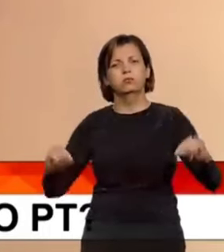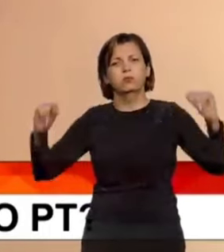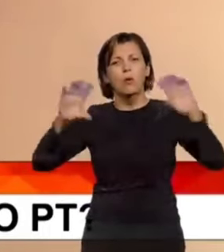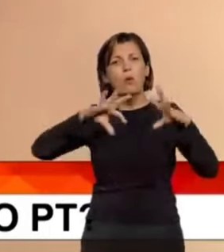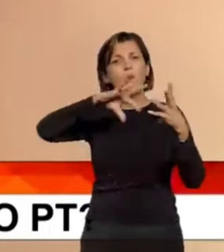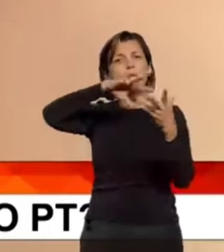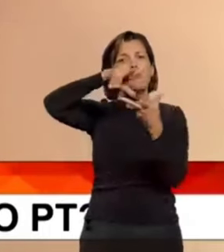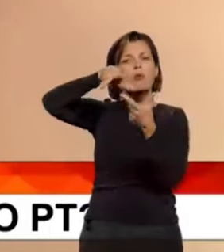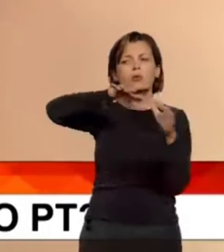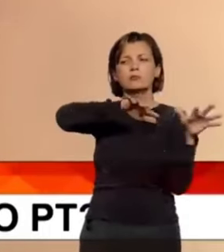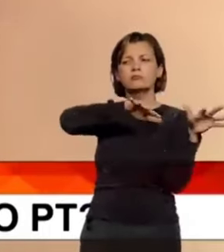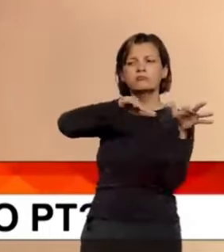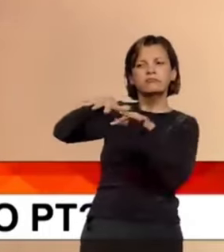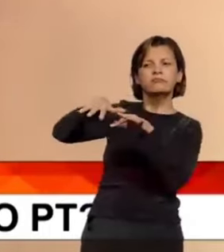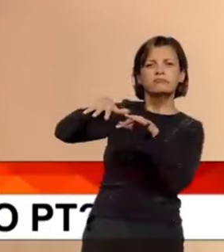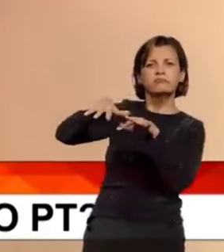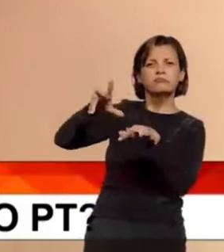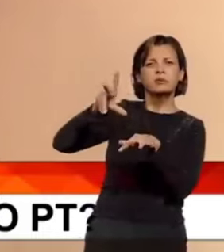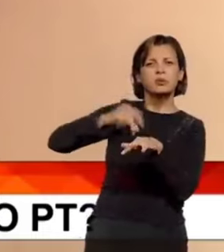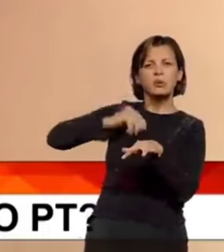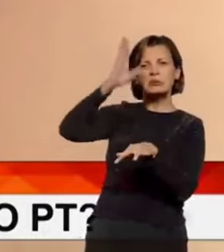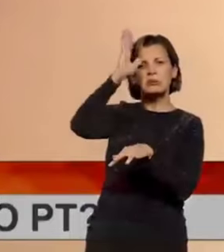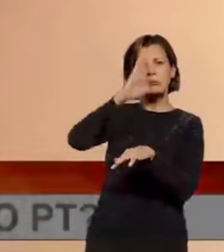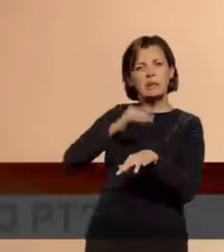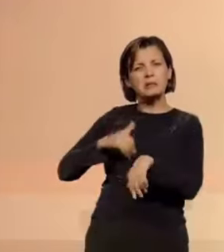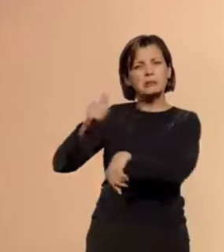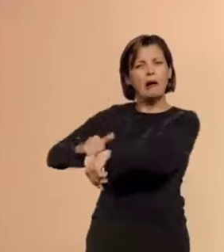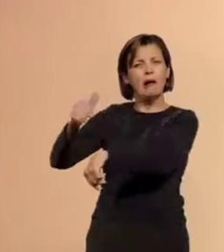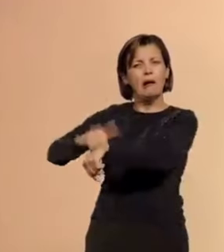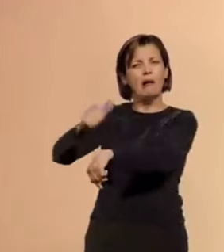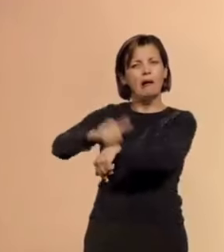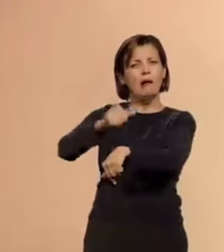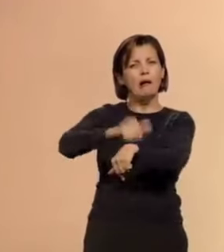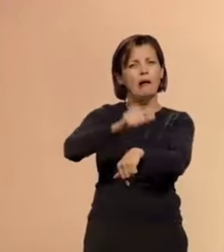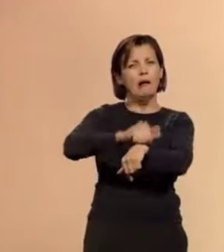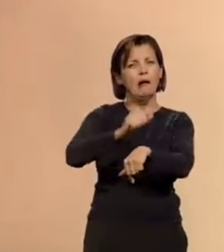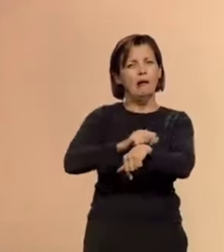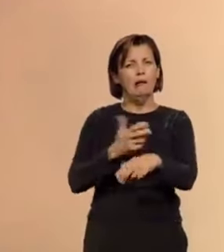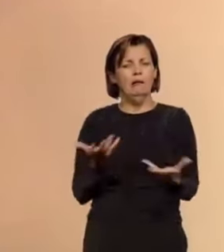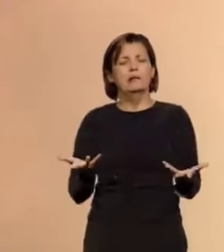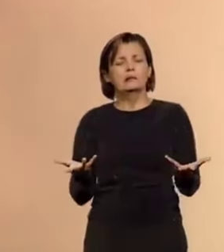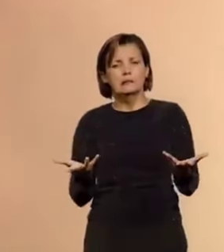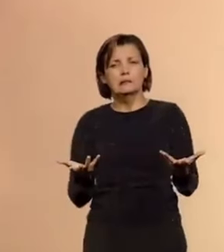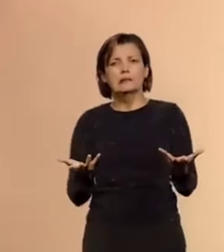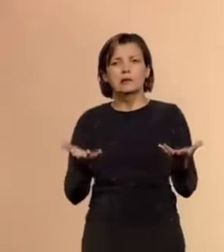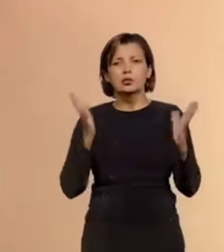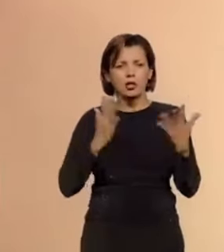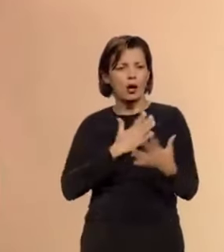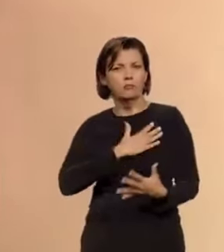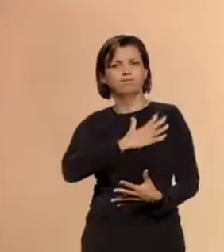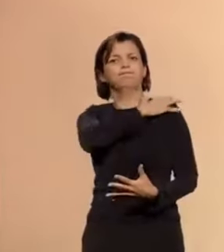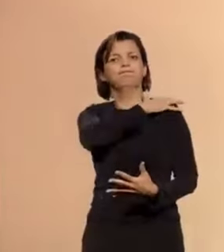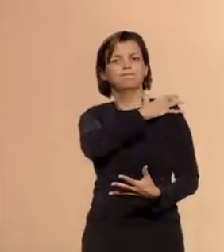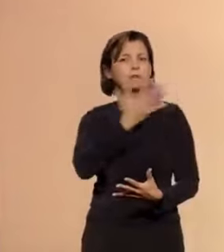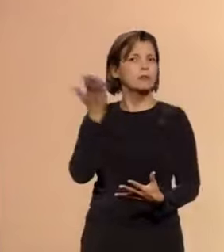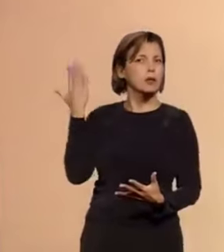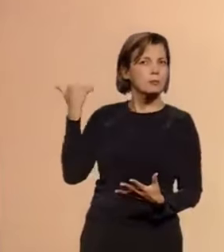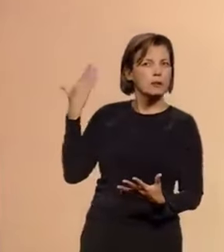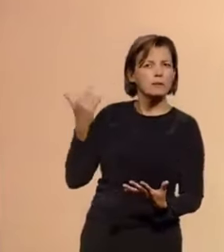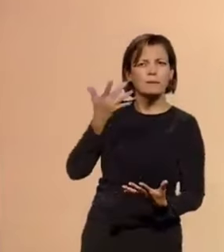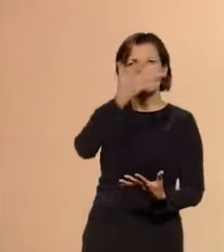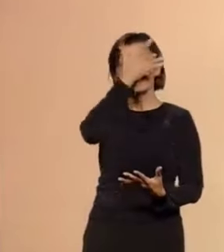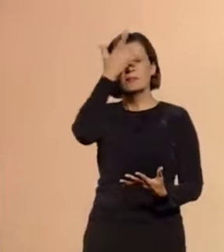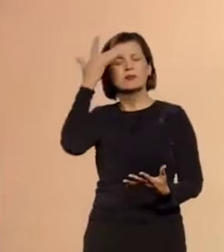porque o mundo inteiro olhava para o Brasil uma grande nação com tantos Miseráveis né nós passamos pelo processo da ditadura